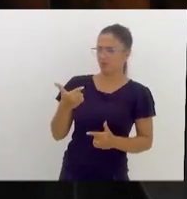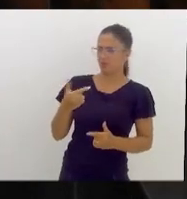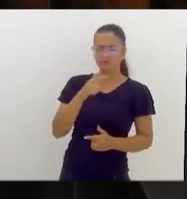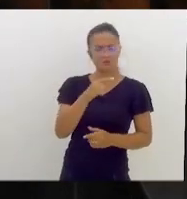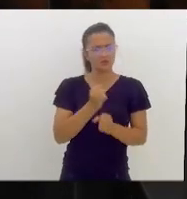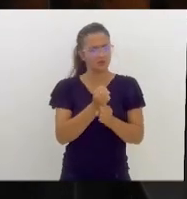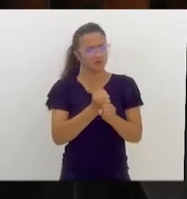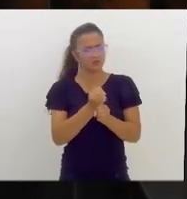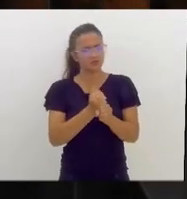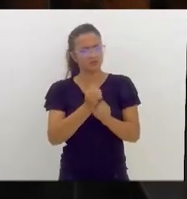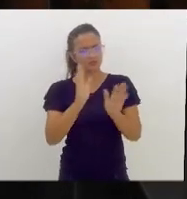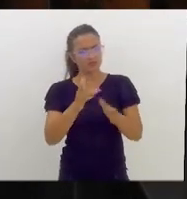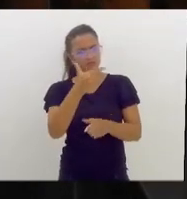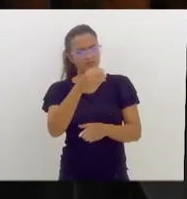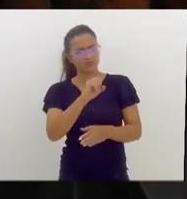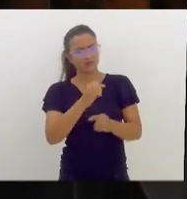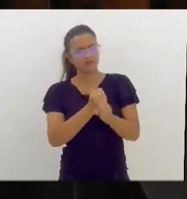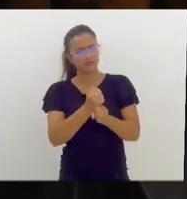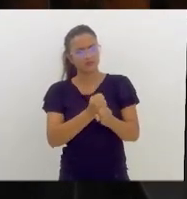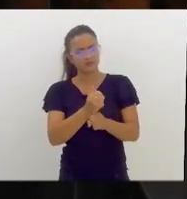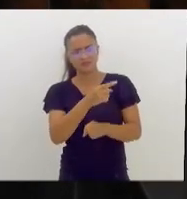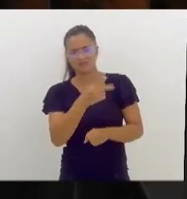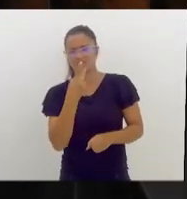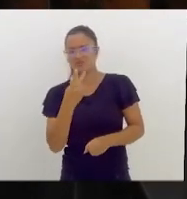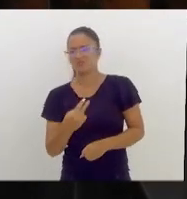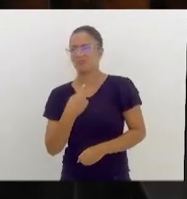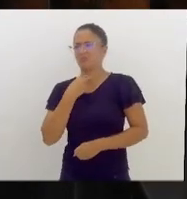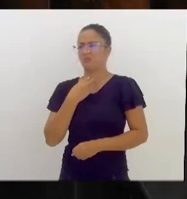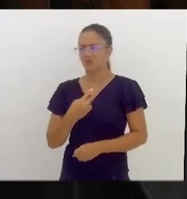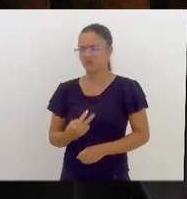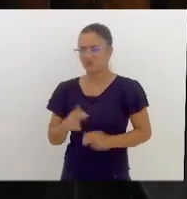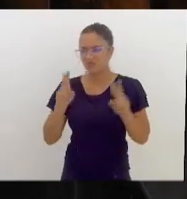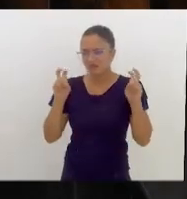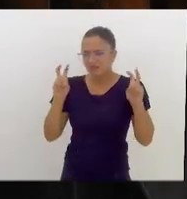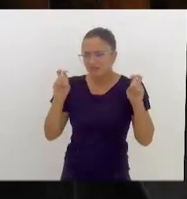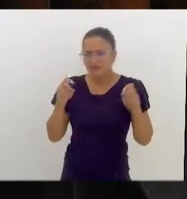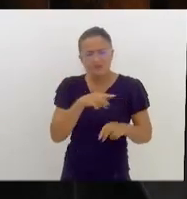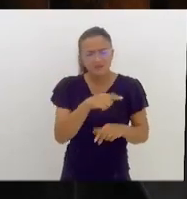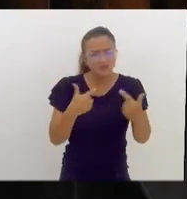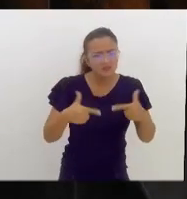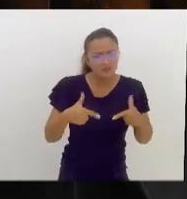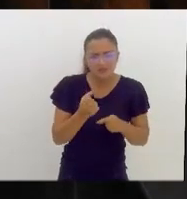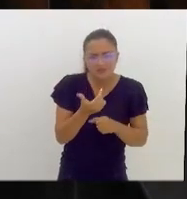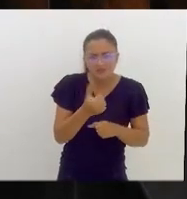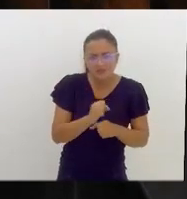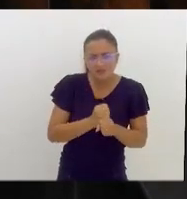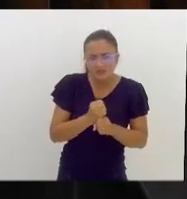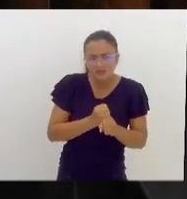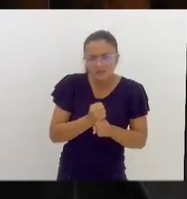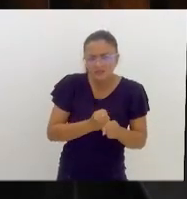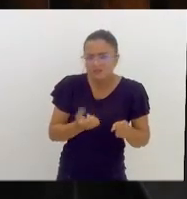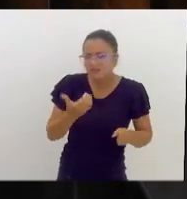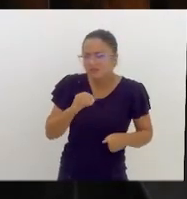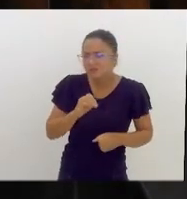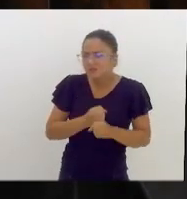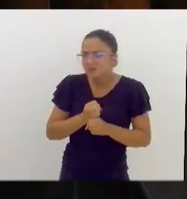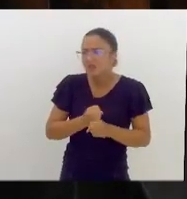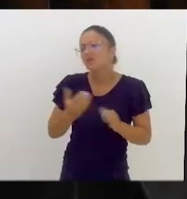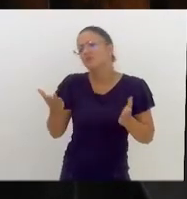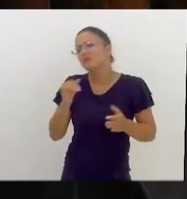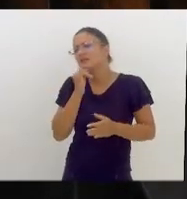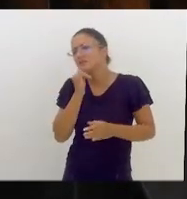10 anos e se considera impedido de discutir o tema? Ele trabalhou, se tivesse saído da concessionária no ano